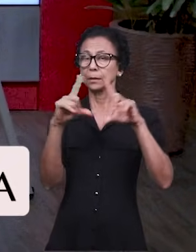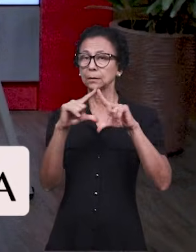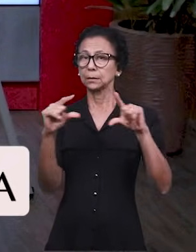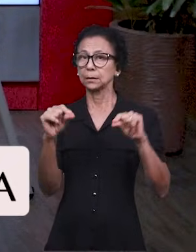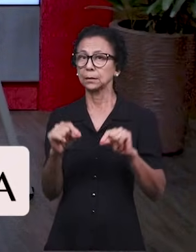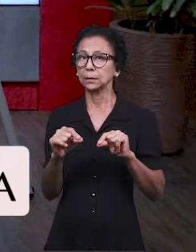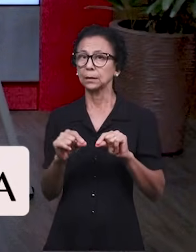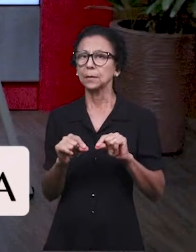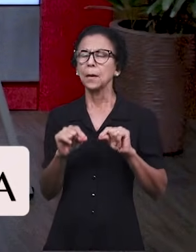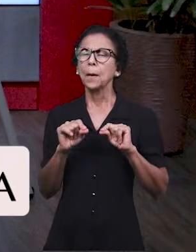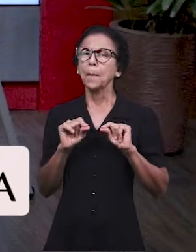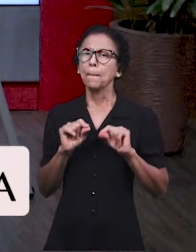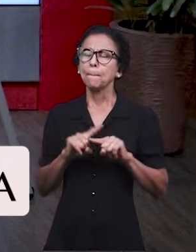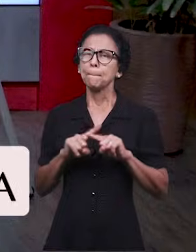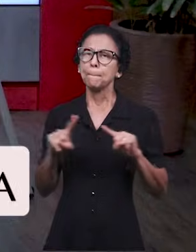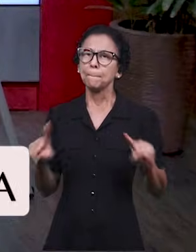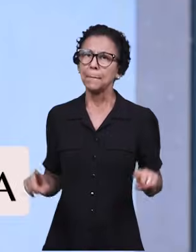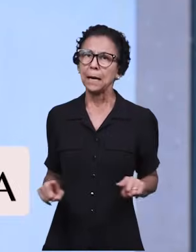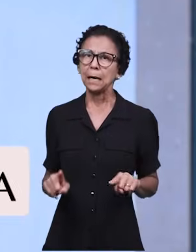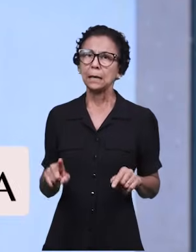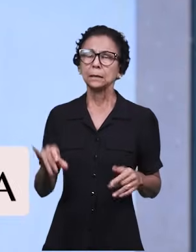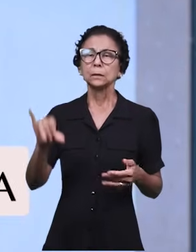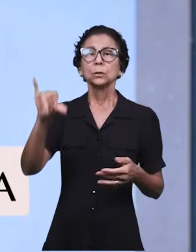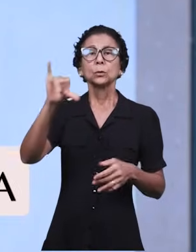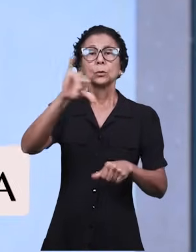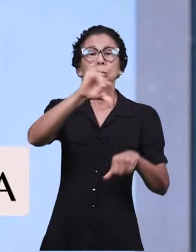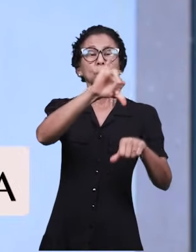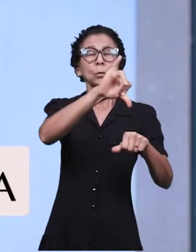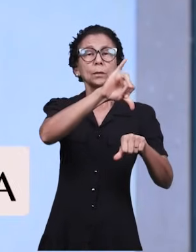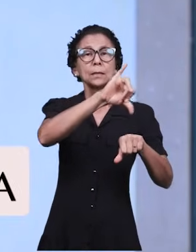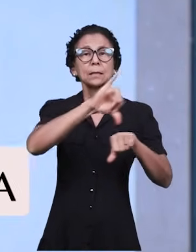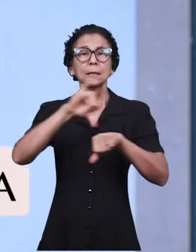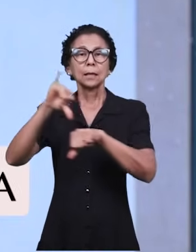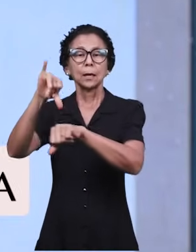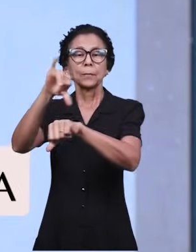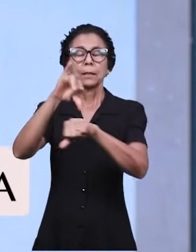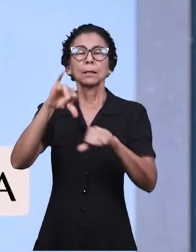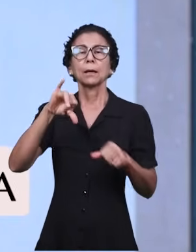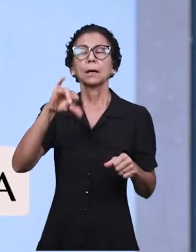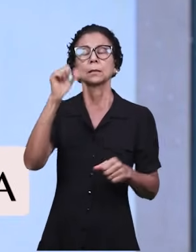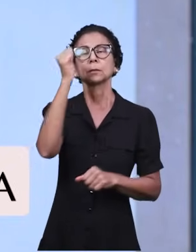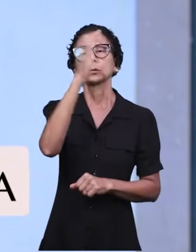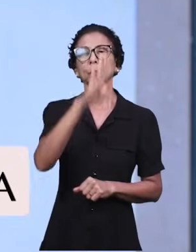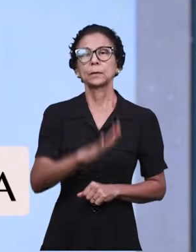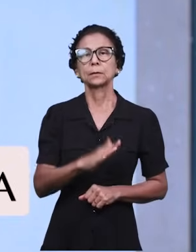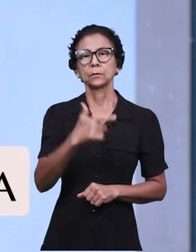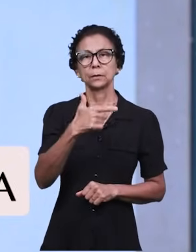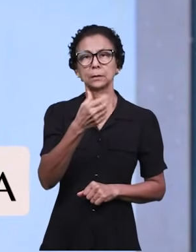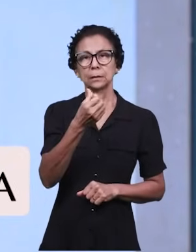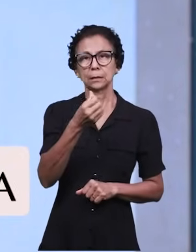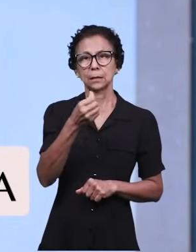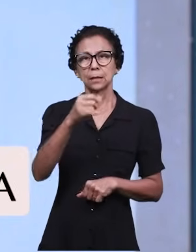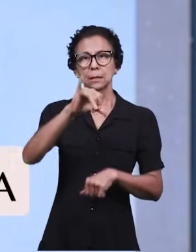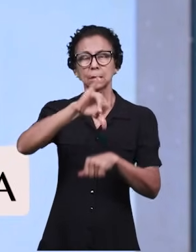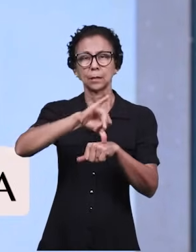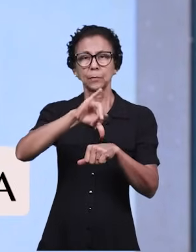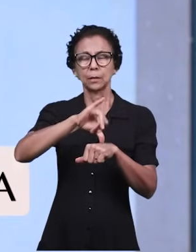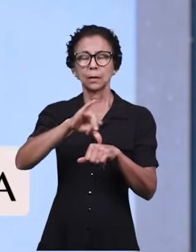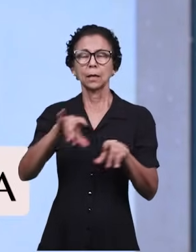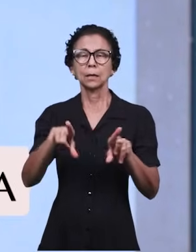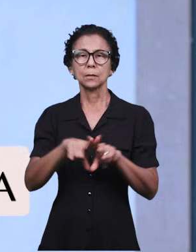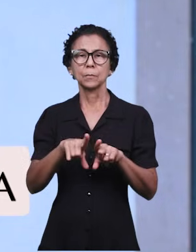feito em todas as capitais do Brasil. Todas as 26 capitais, mais o Distrito